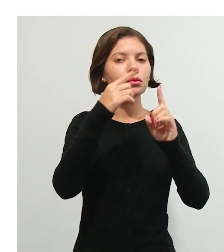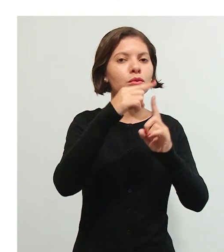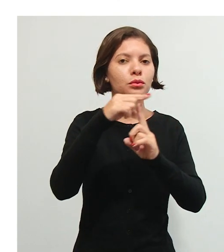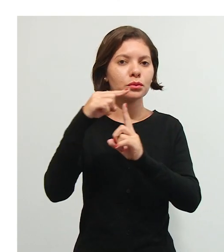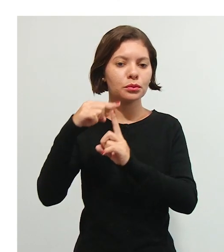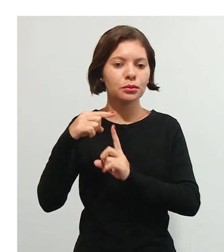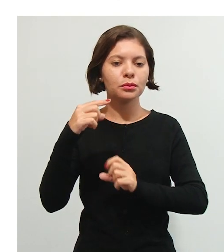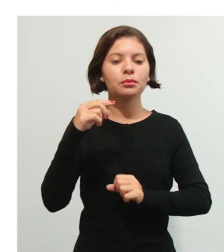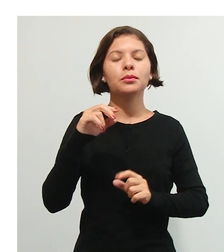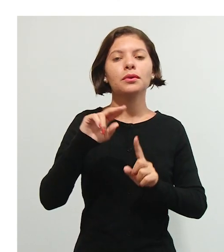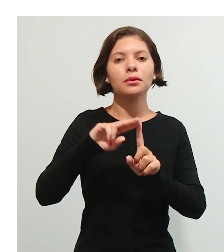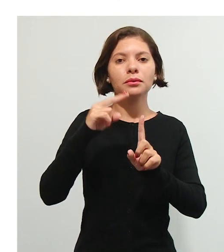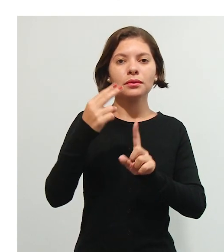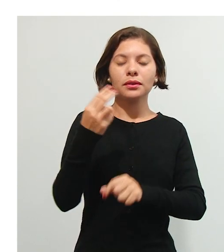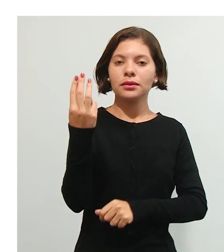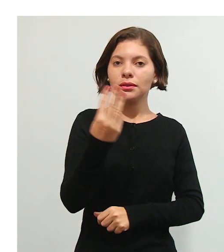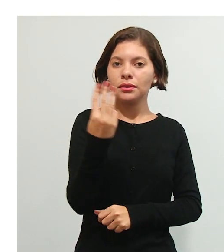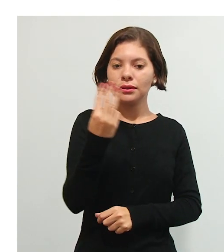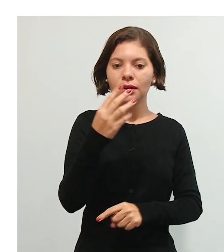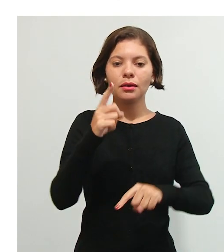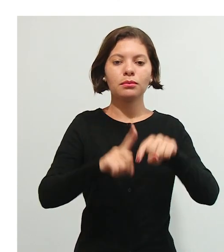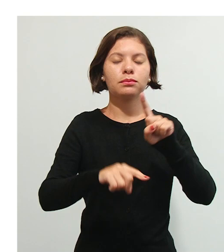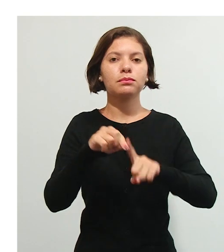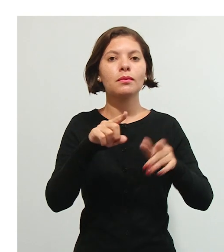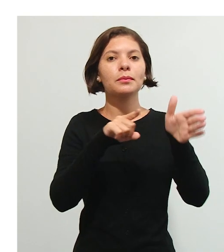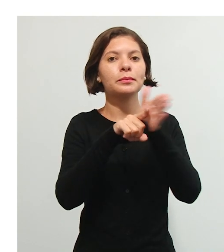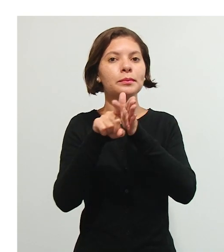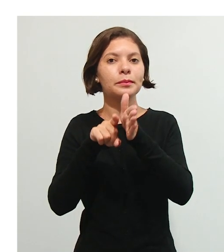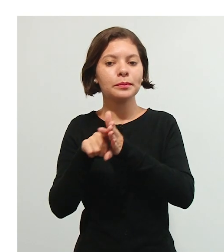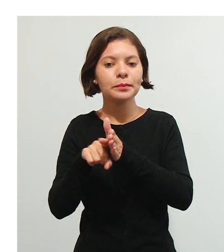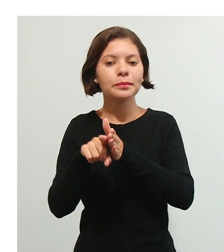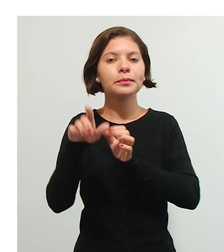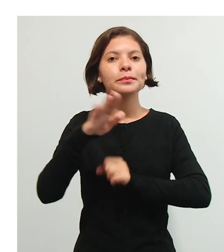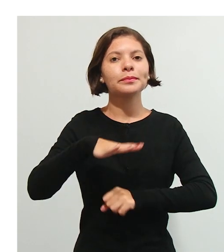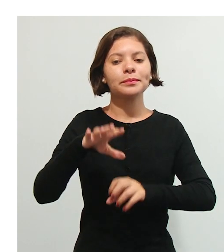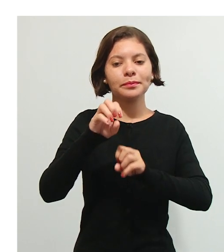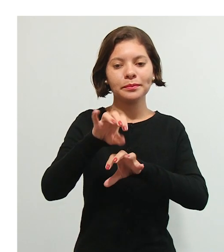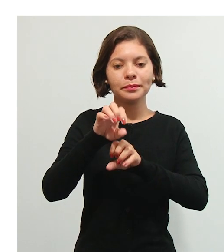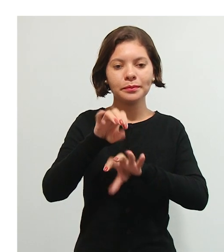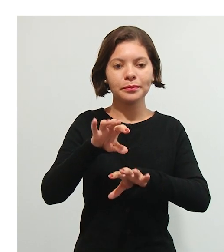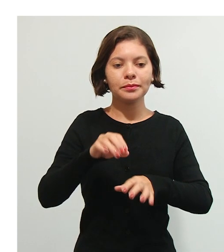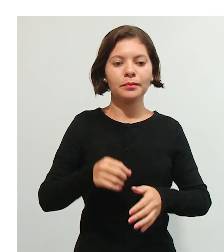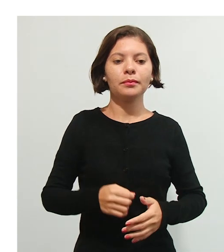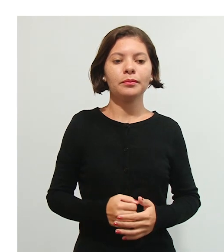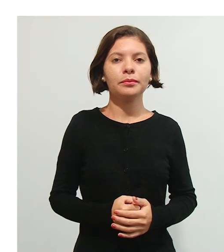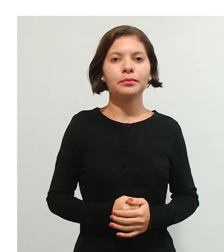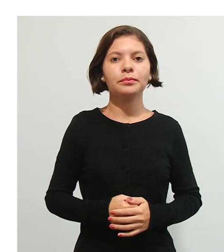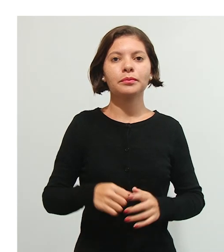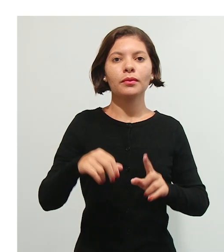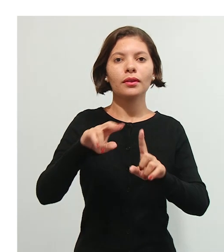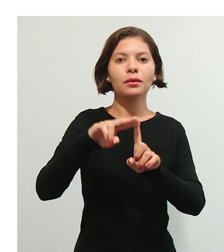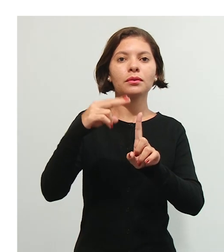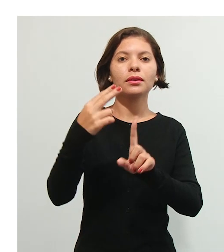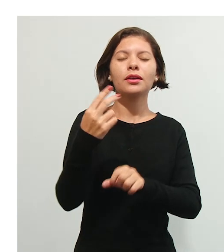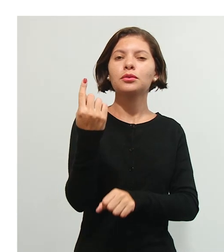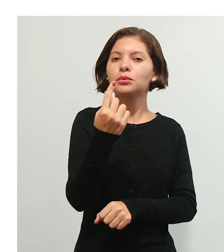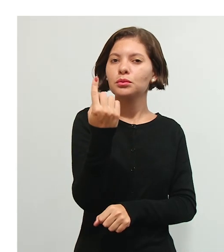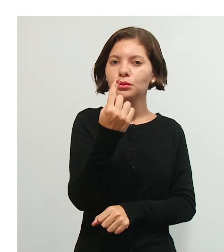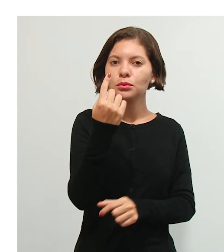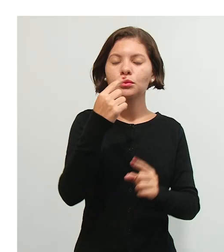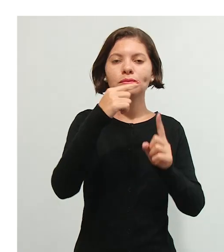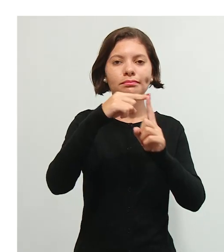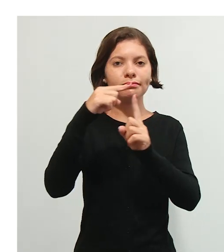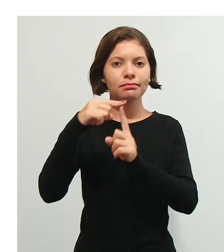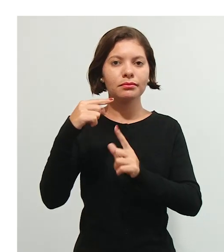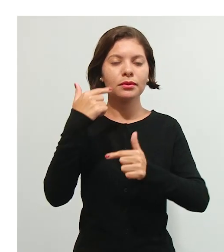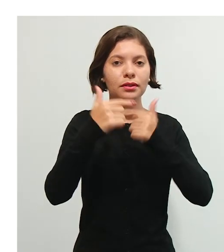tipos e a unidade três instrumentos de pesquisa em educação na unidade um